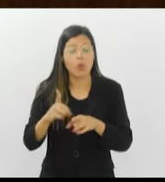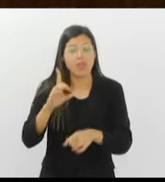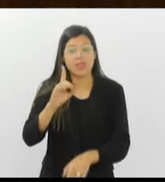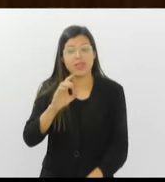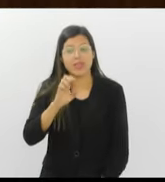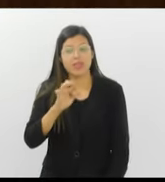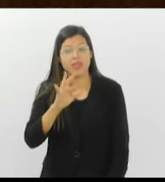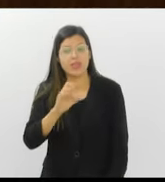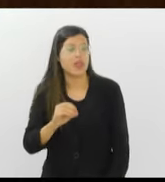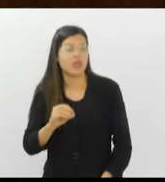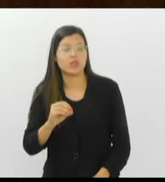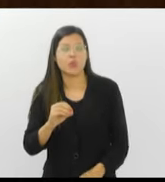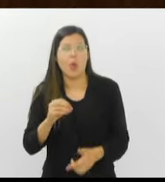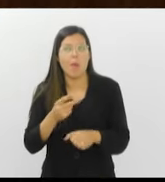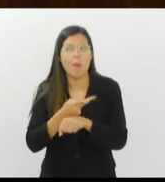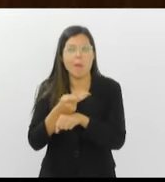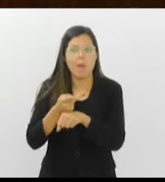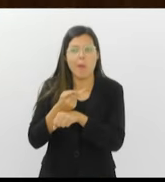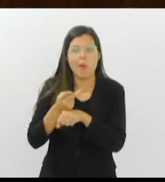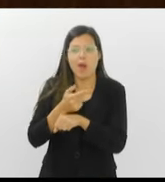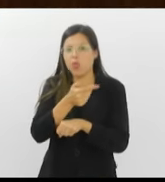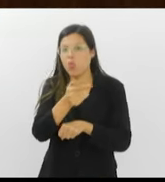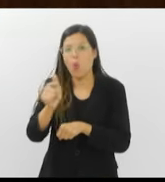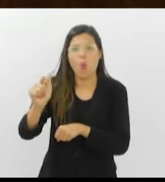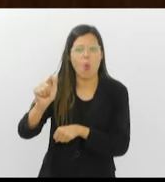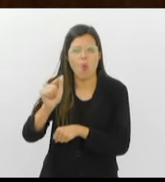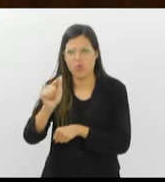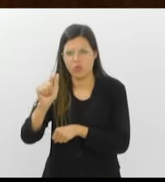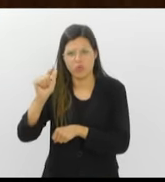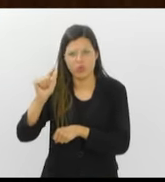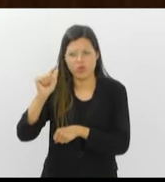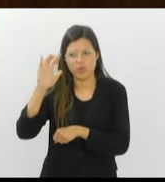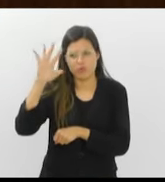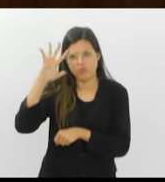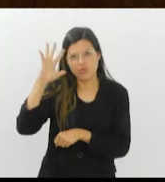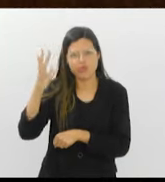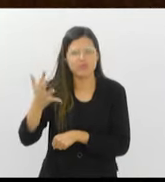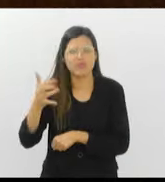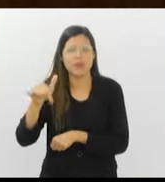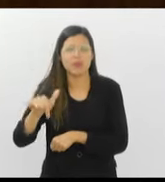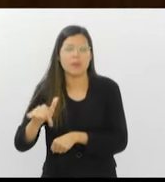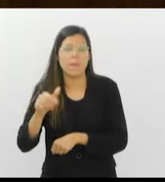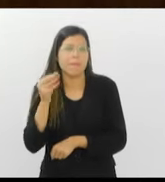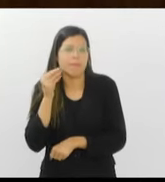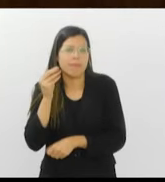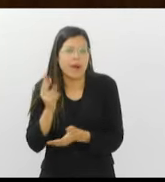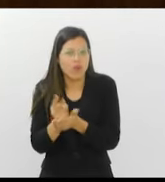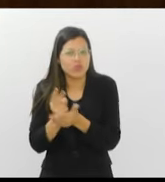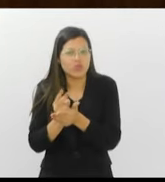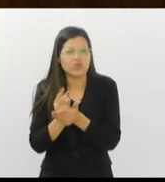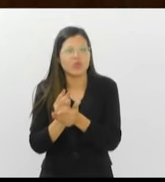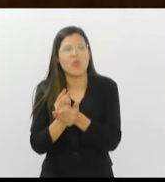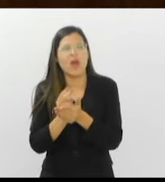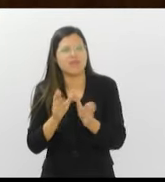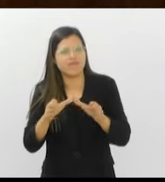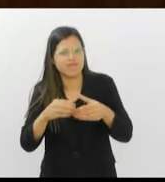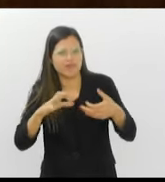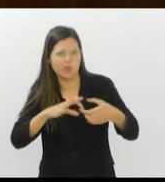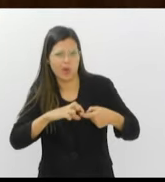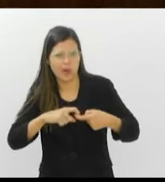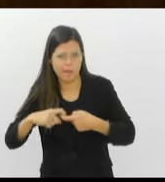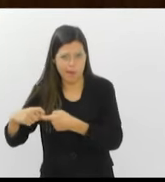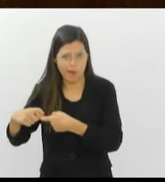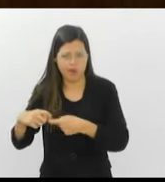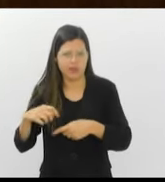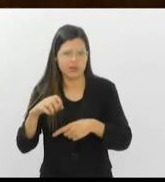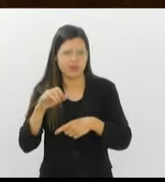caminho para voltar a operar a máfia do reboque no Rio de Janeiro. O Detro hoje busca uma parceria com a PM para